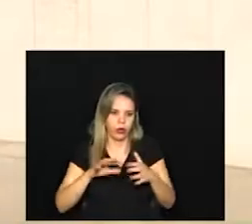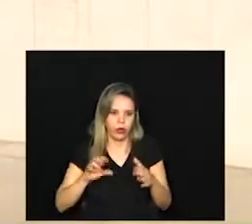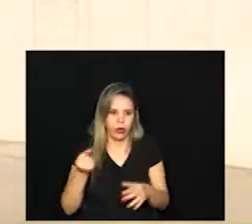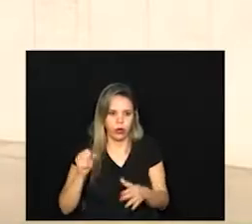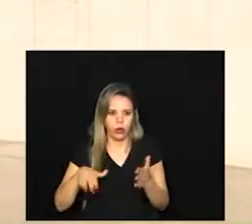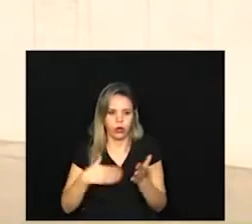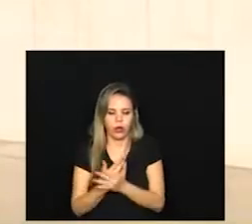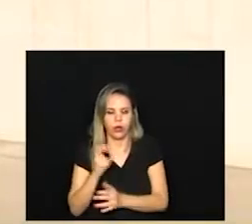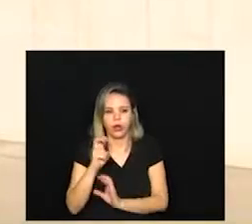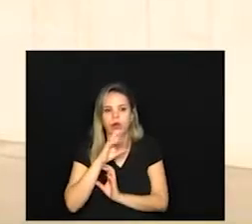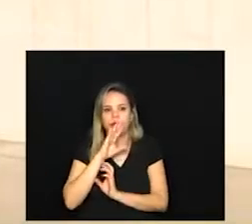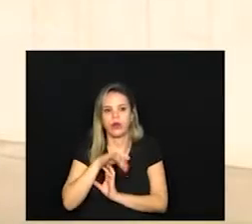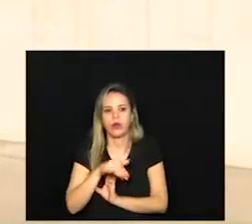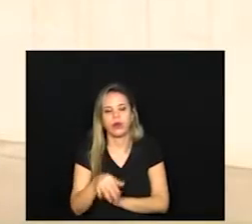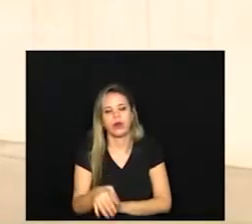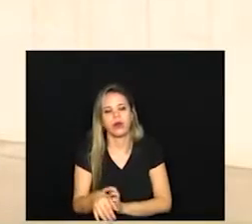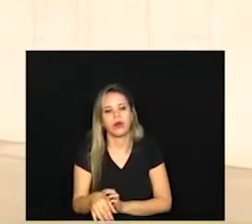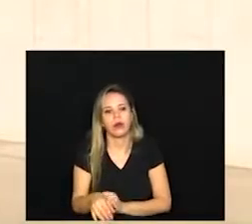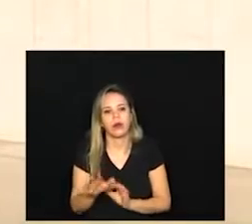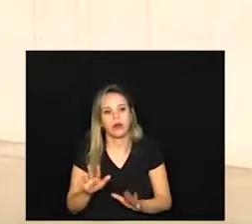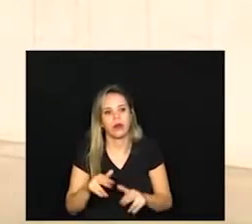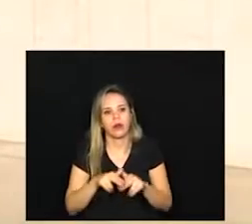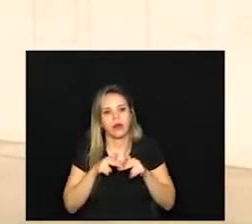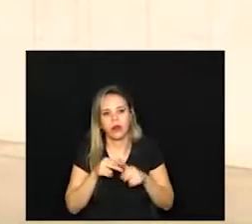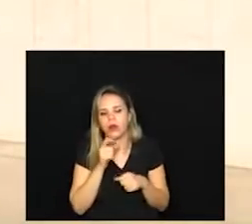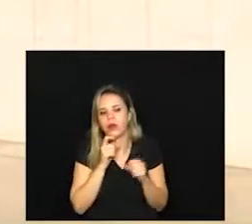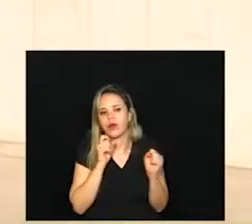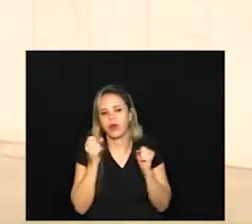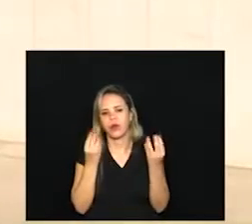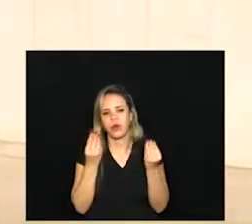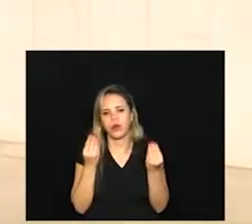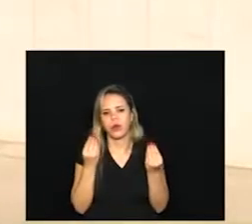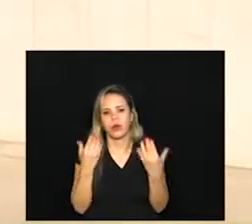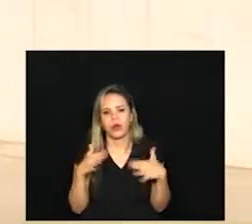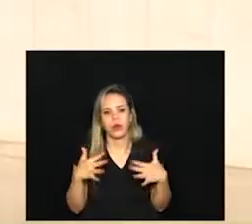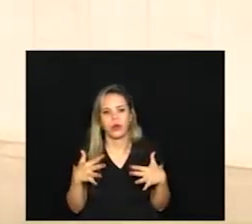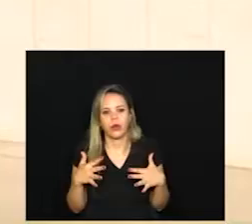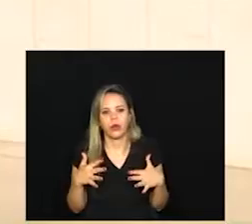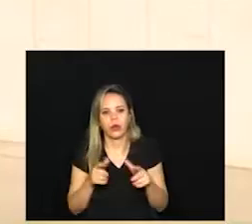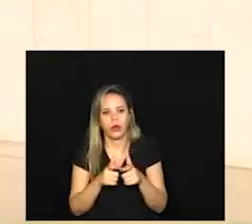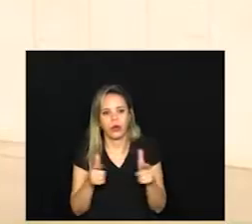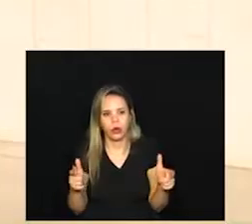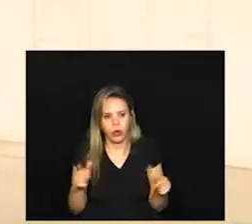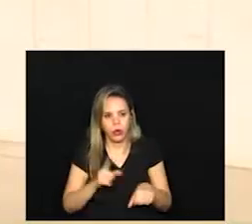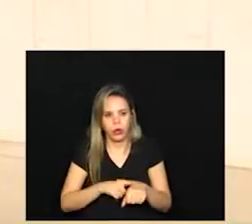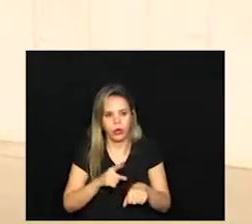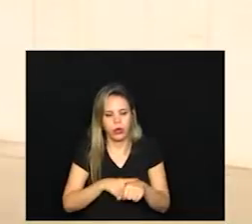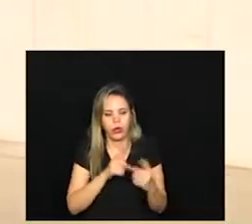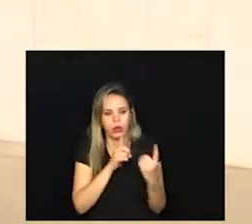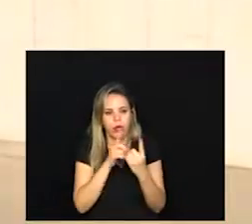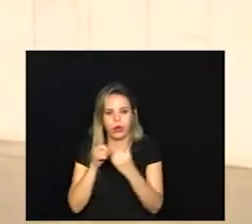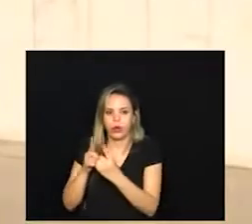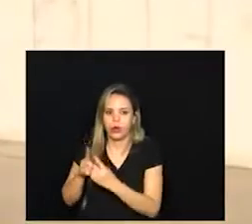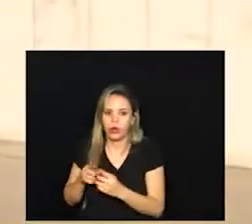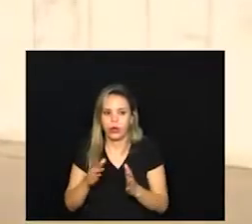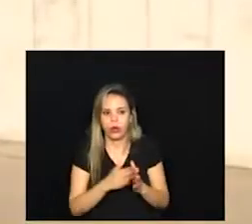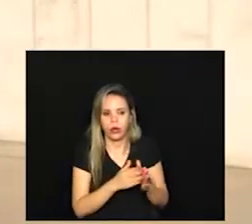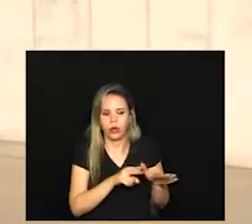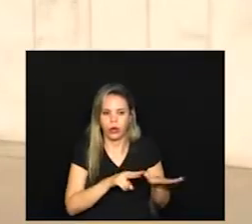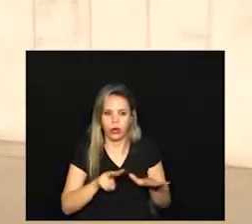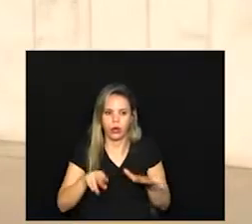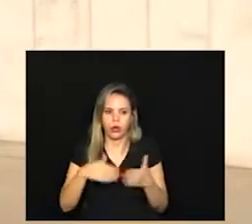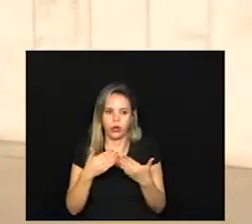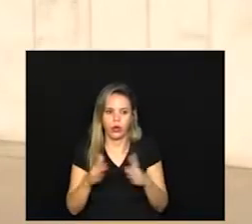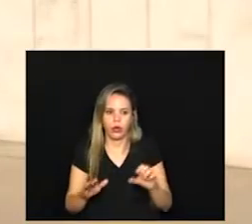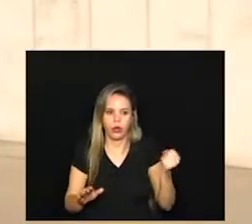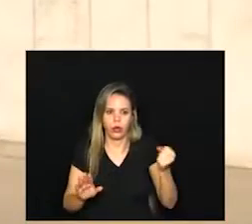8 às 5 da tarde, mas devido ao frio intenso, nós estaremos ampliando o horário de atendimento. Durante a semana, ele vai abrir